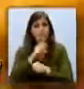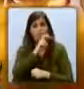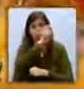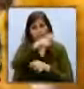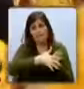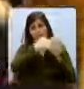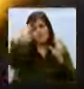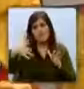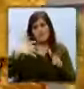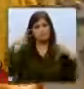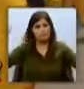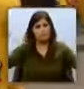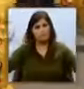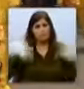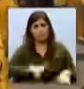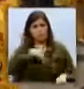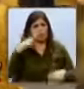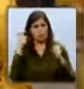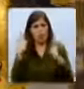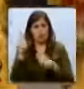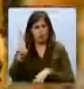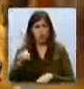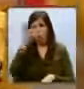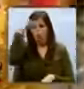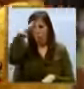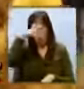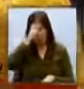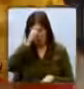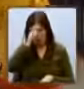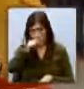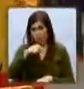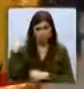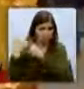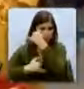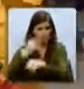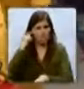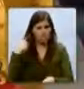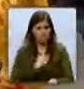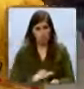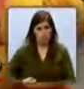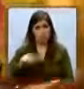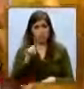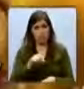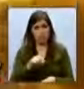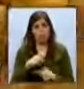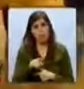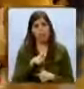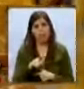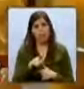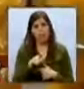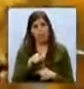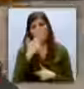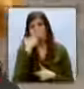para afugentar os maus espíritos este animal muito respeitado na tradição chinesa que é também o signo mais cobiçado do